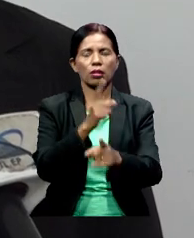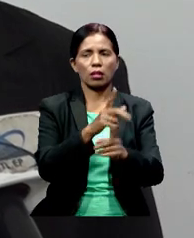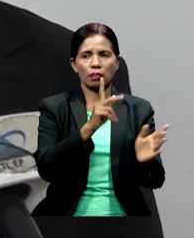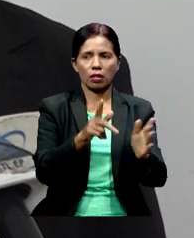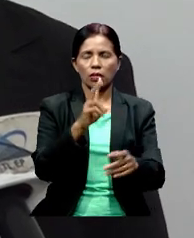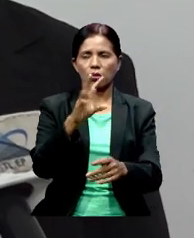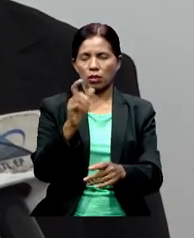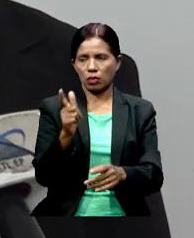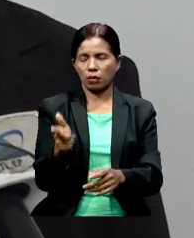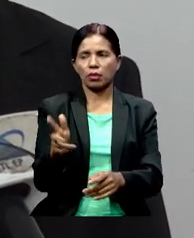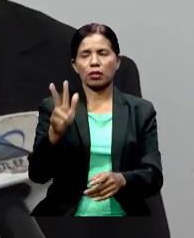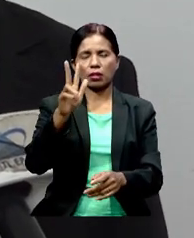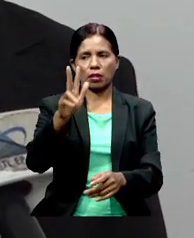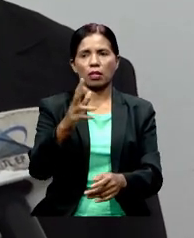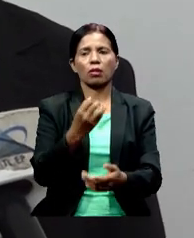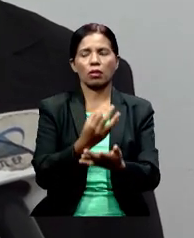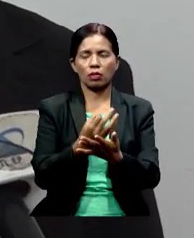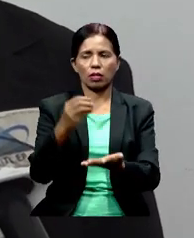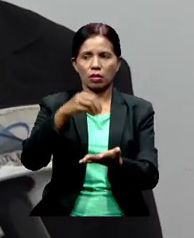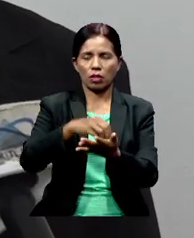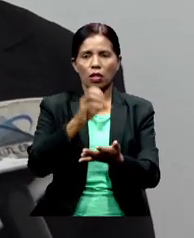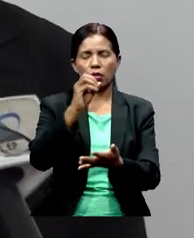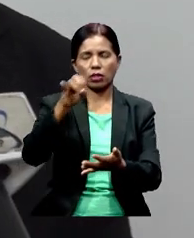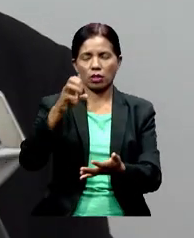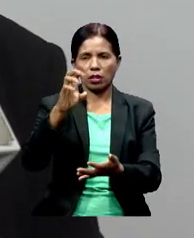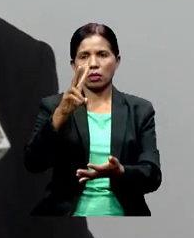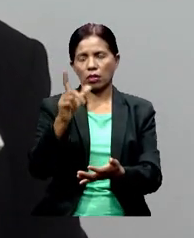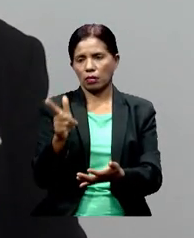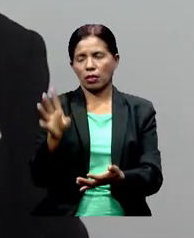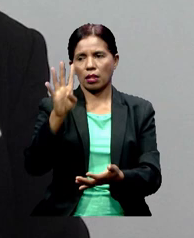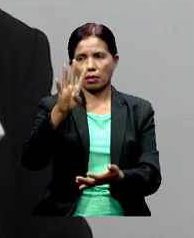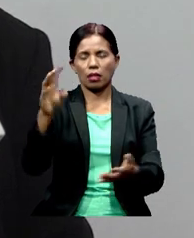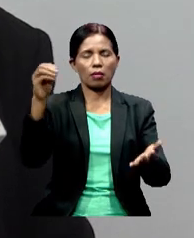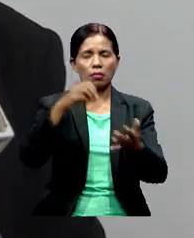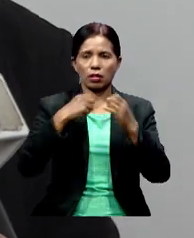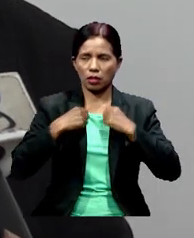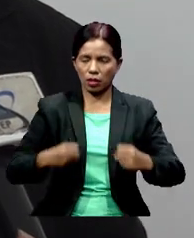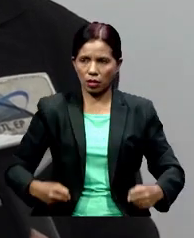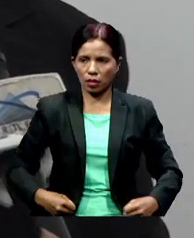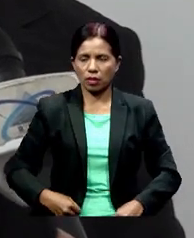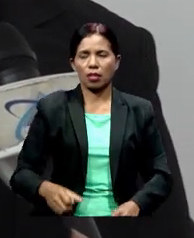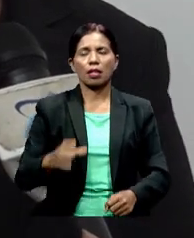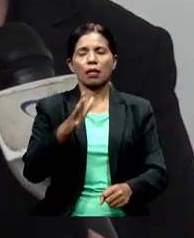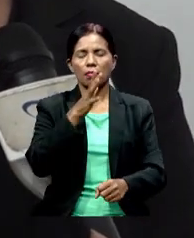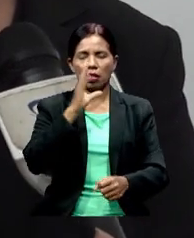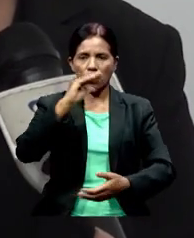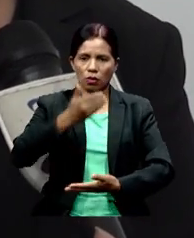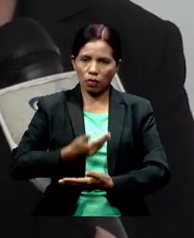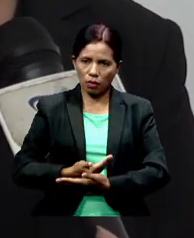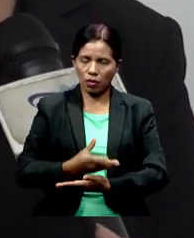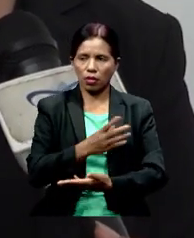23 milhões, mas bem, o orçamento não é uma coloca em 2024 para a saúde em um ano, por volta